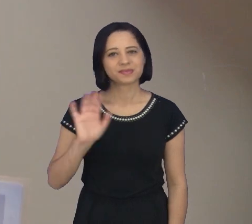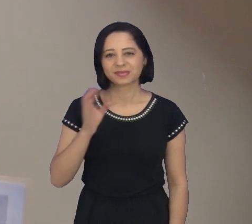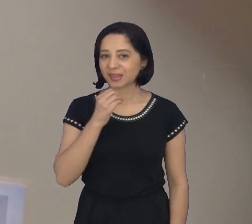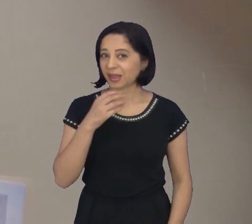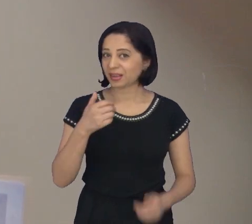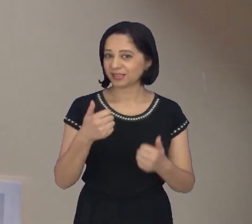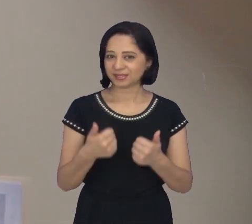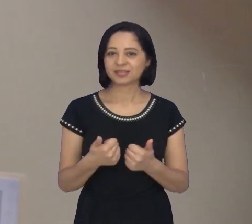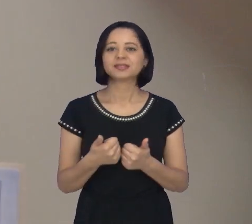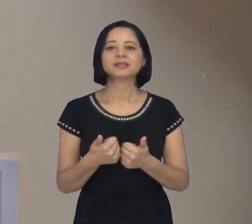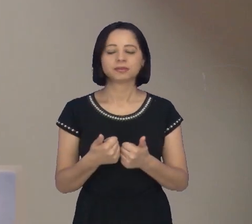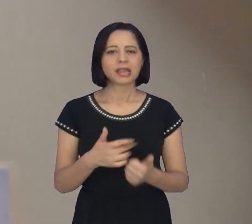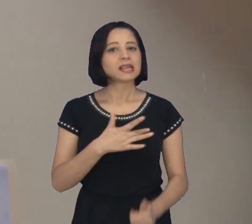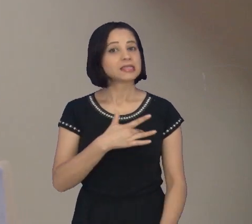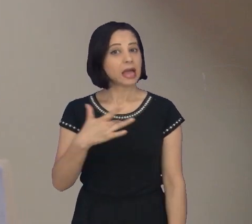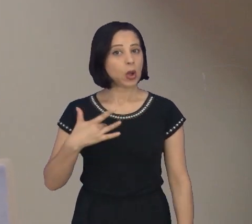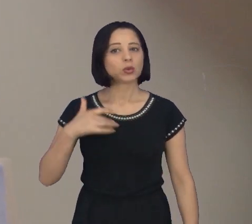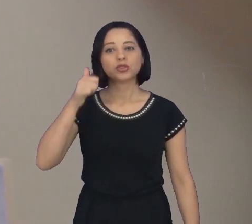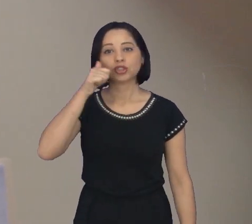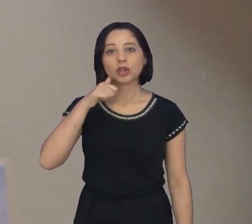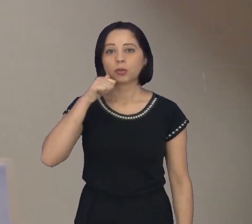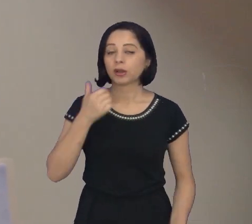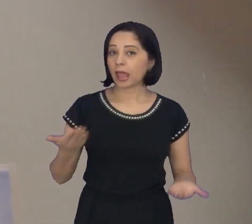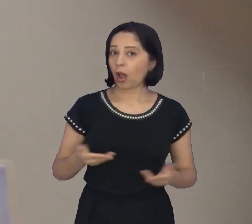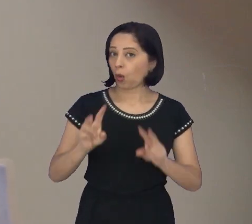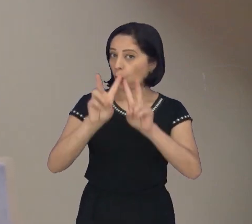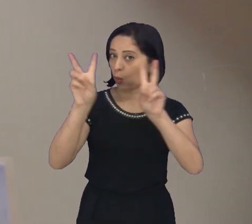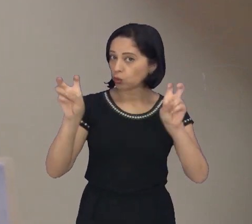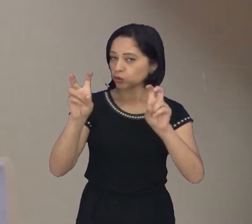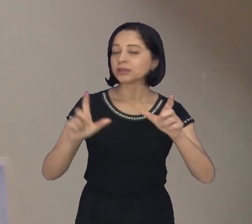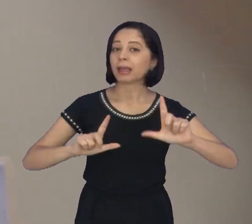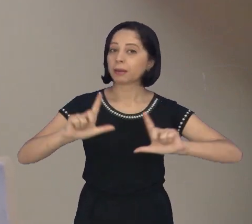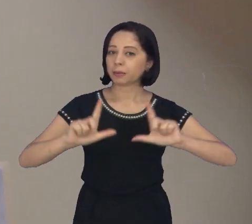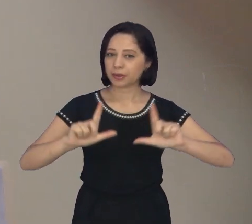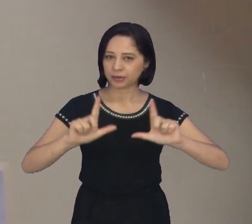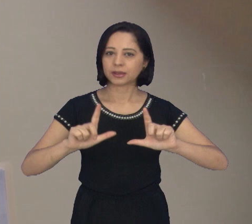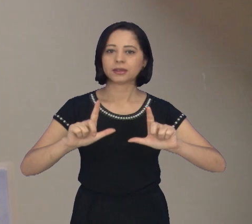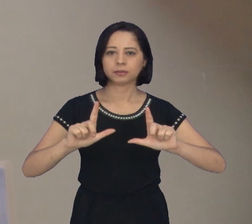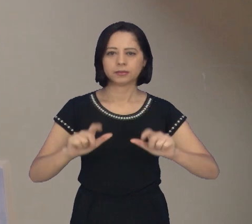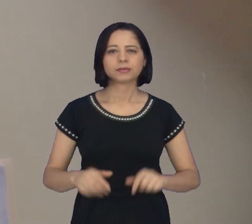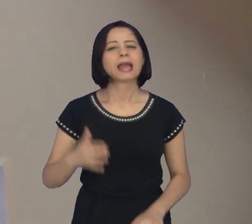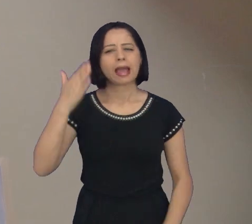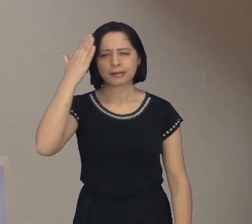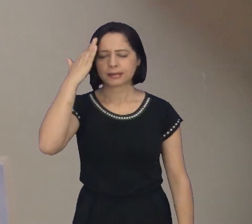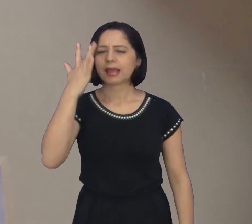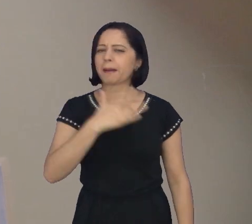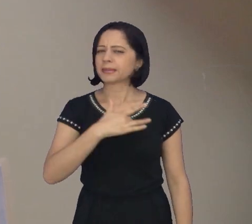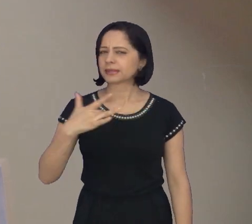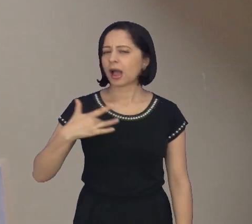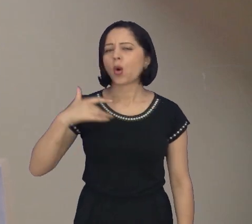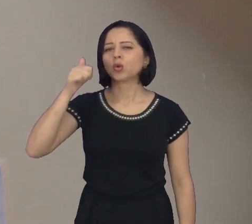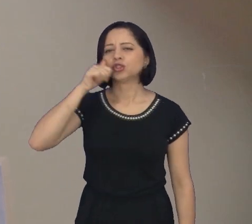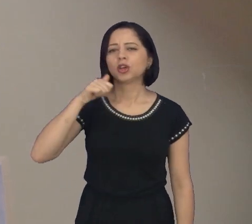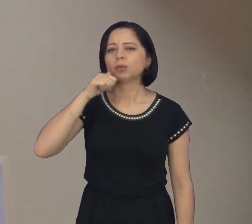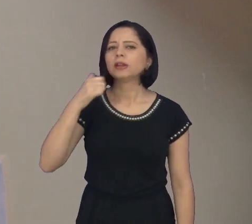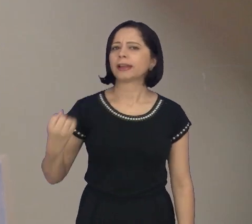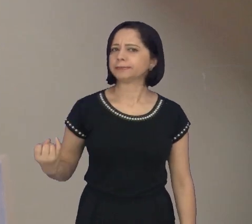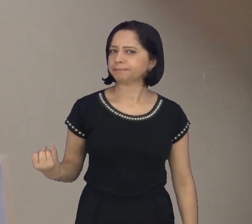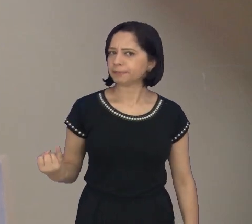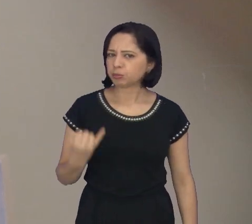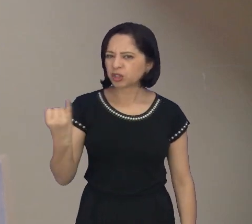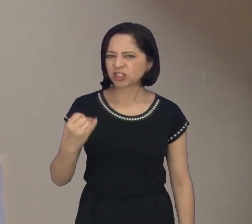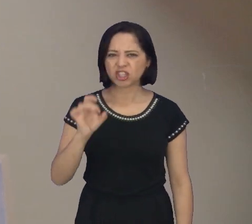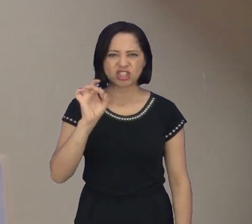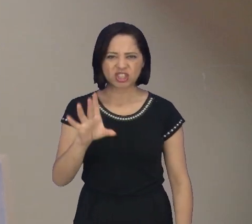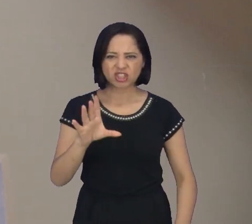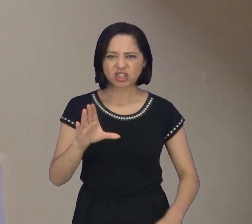Olá, tudo bem com você? Saúde da mulher é tema do De Bem com Você de hoje. Sabemos que a saúde da mulher vai muito além de